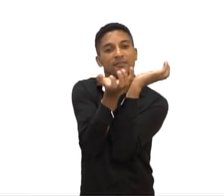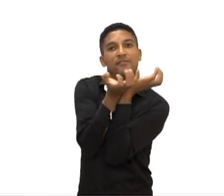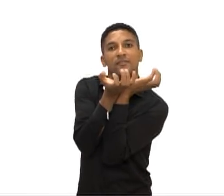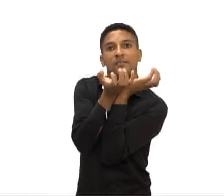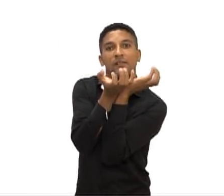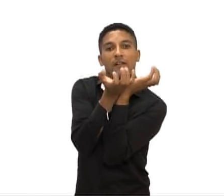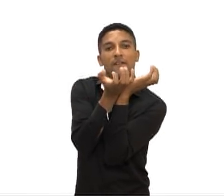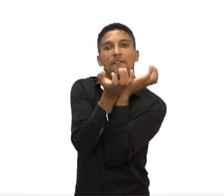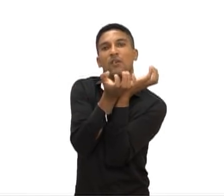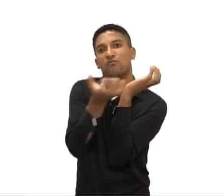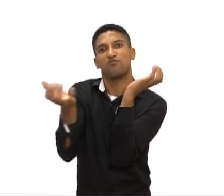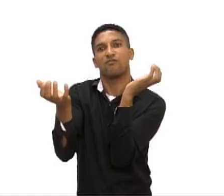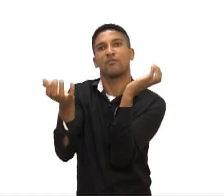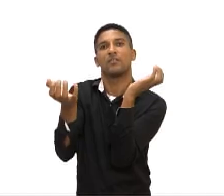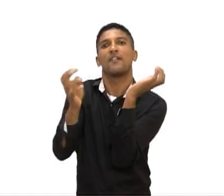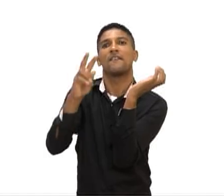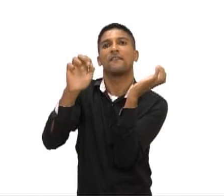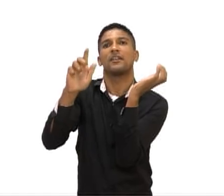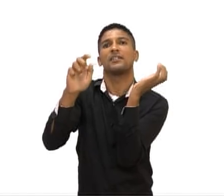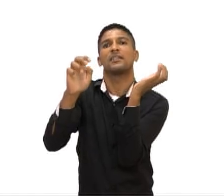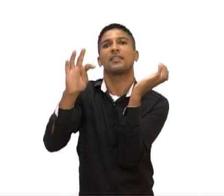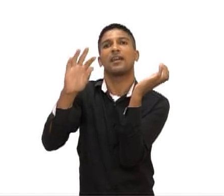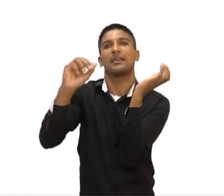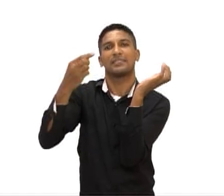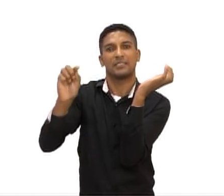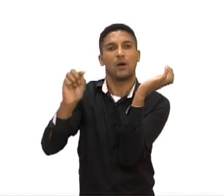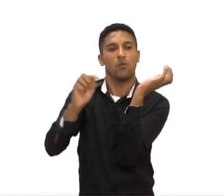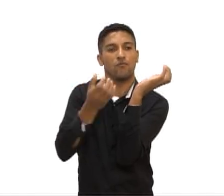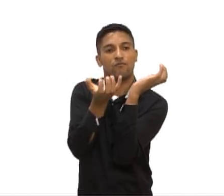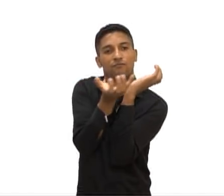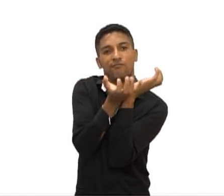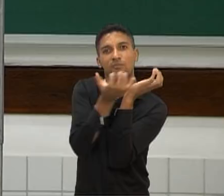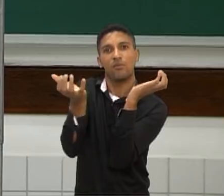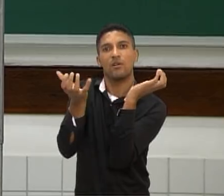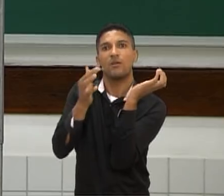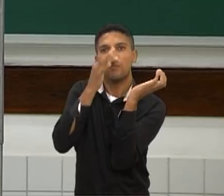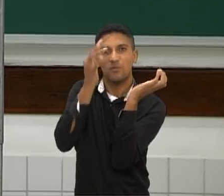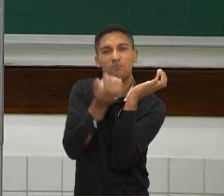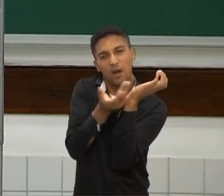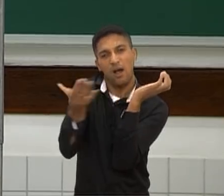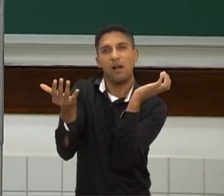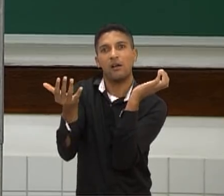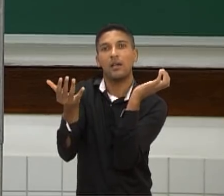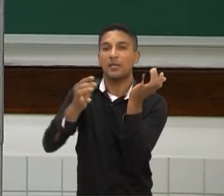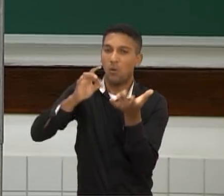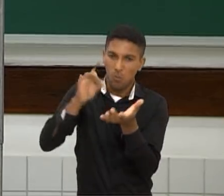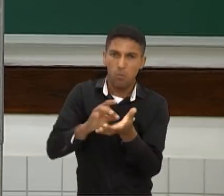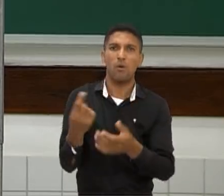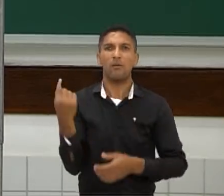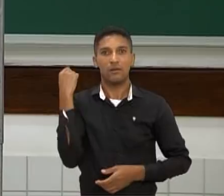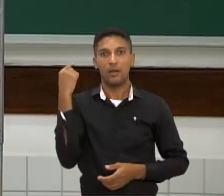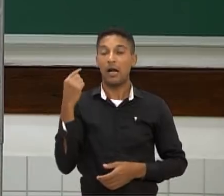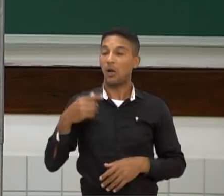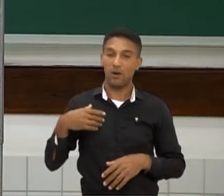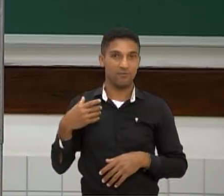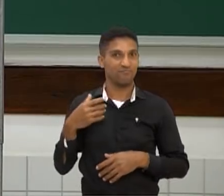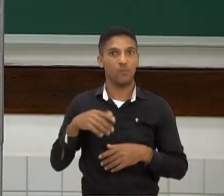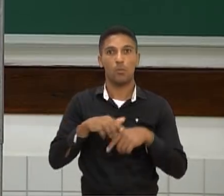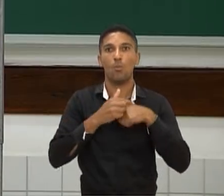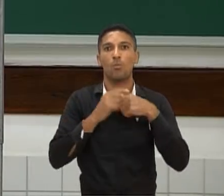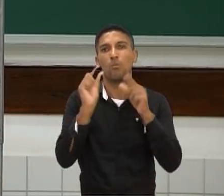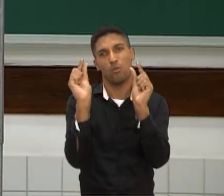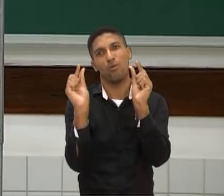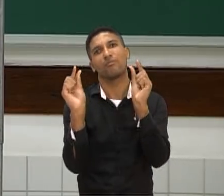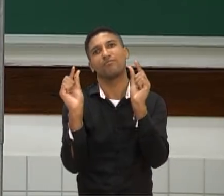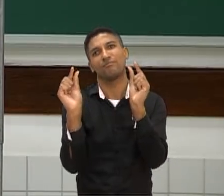humana transformou espaços e essa é a principal causa da devastação. Lembram lá no início da